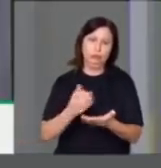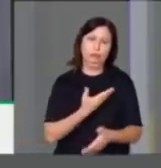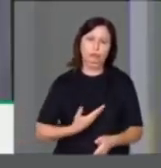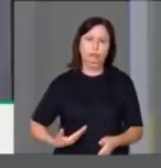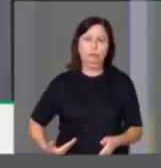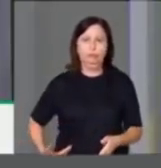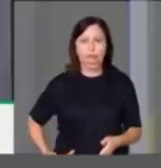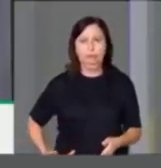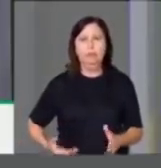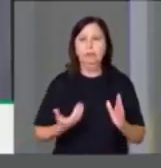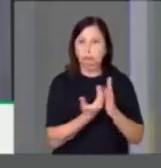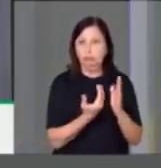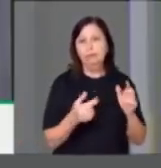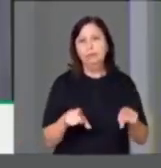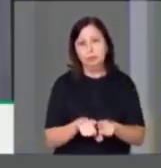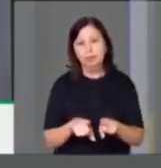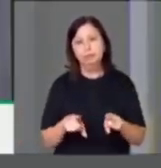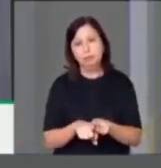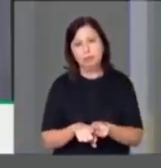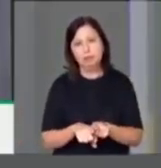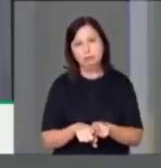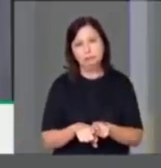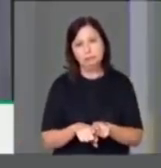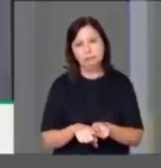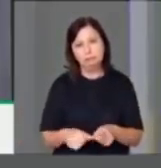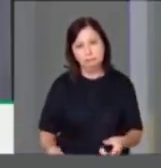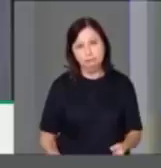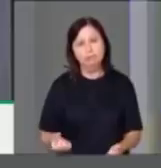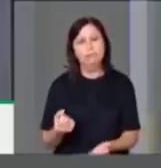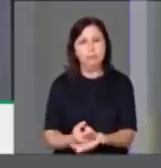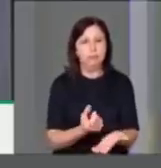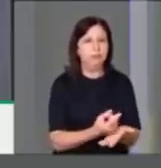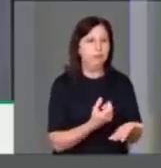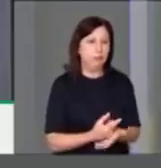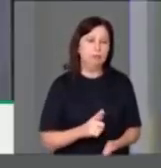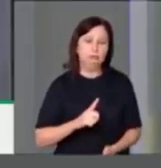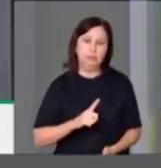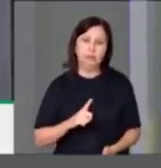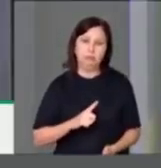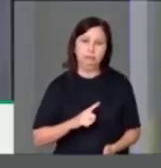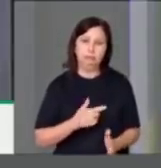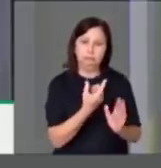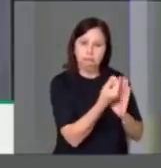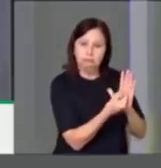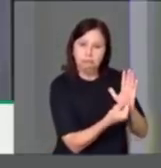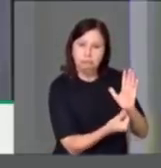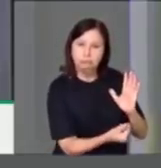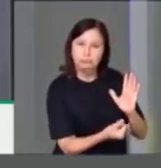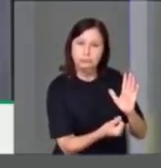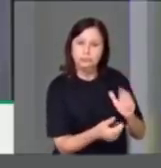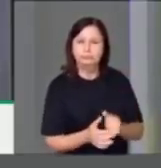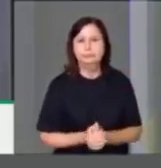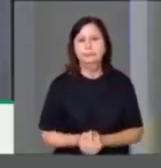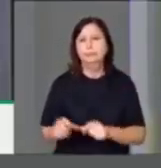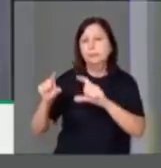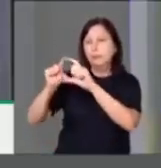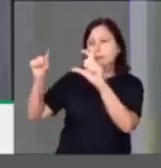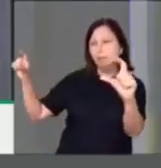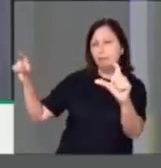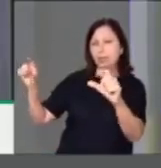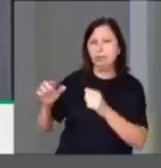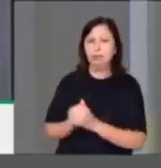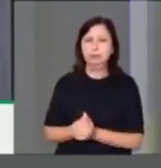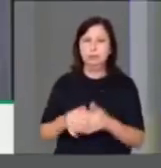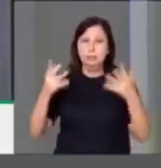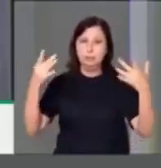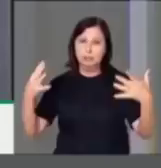aqui dessa casa. Diz o ditado que as palavras movem, mas que o